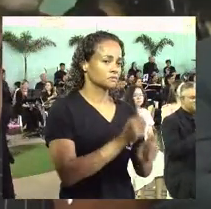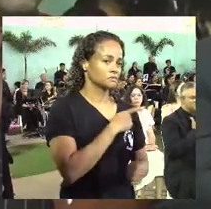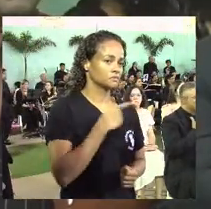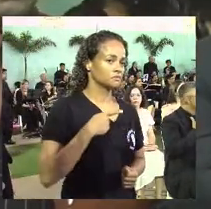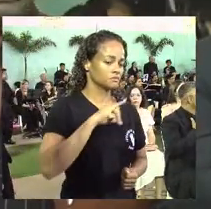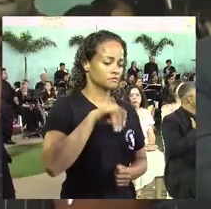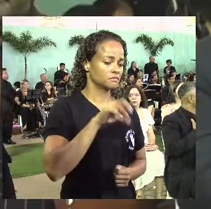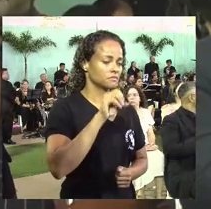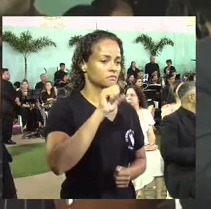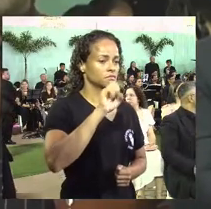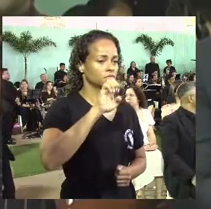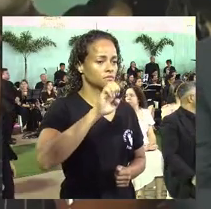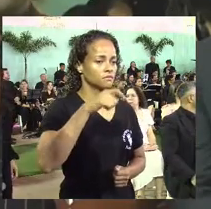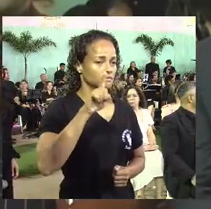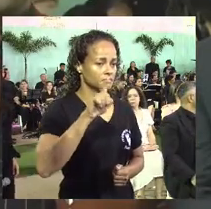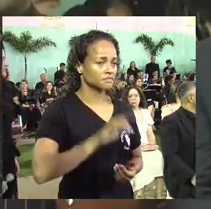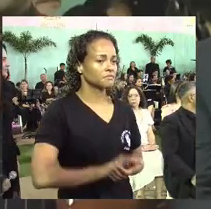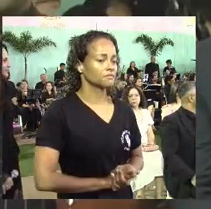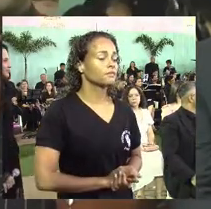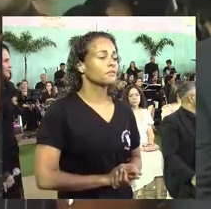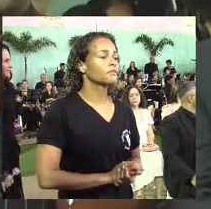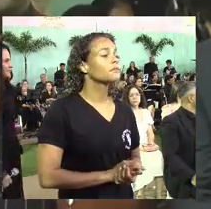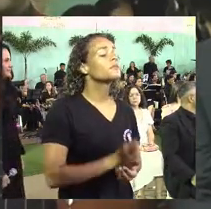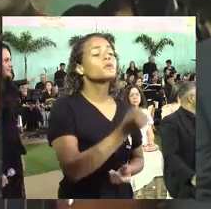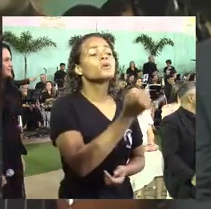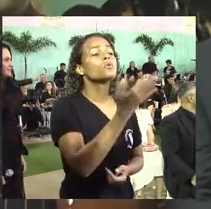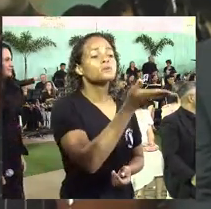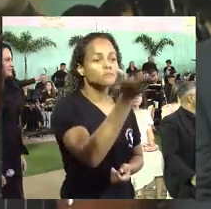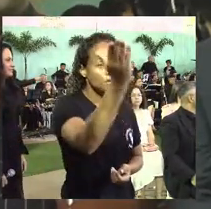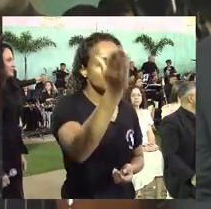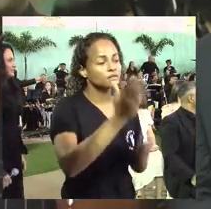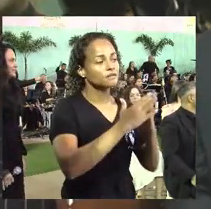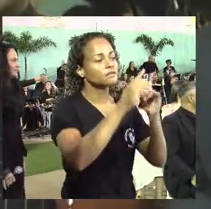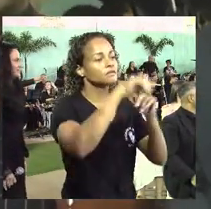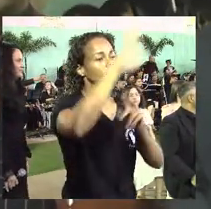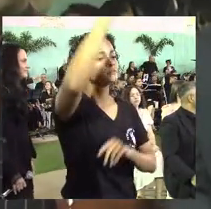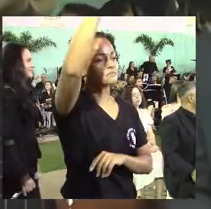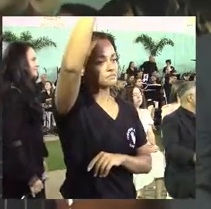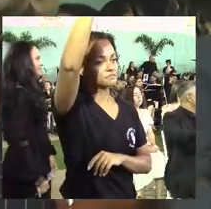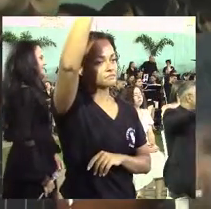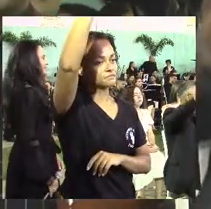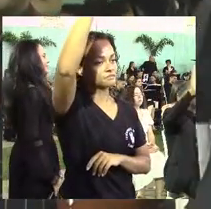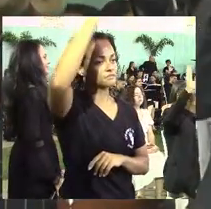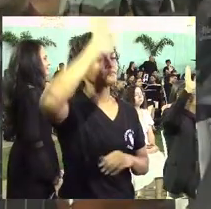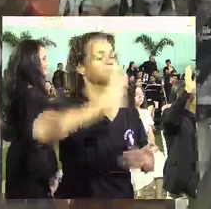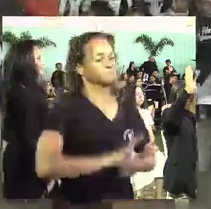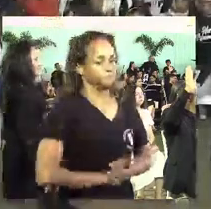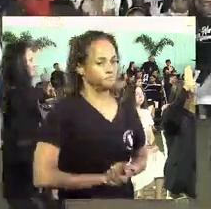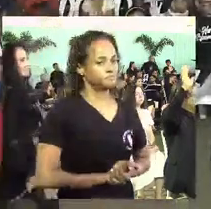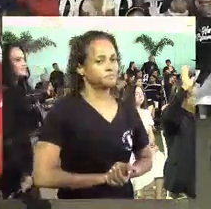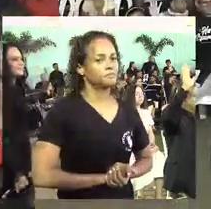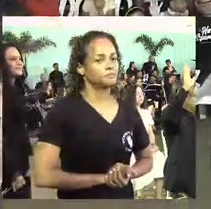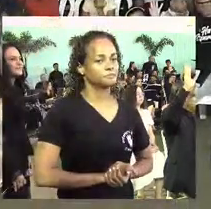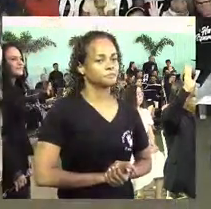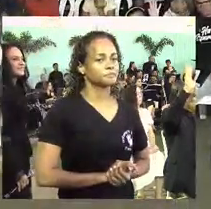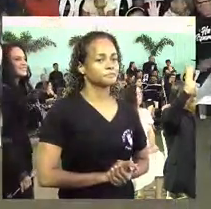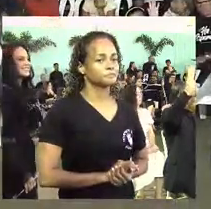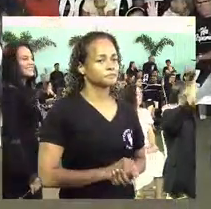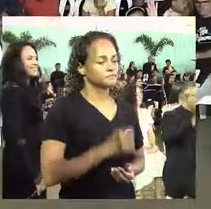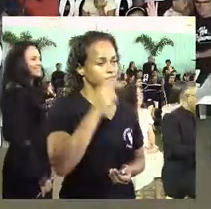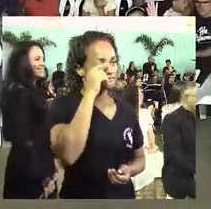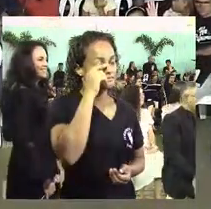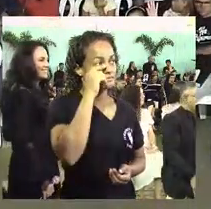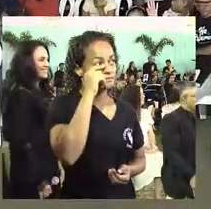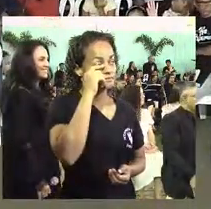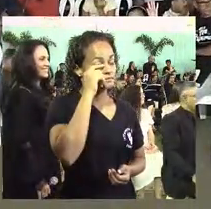de Lima quantos prometem está amanhã cedo no tempo central ergue a mão Erga a mão